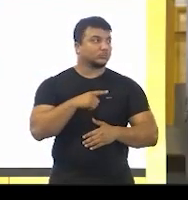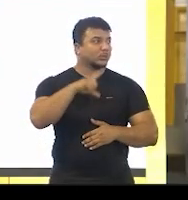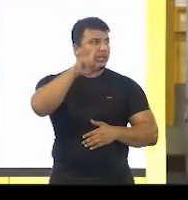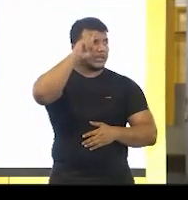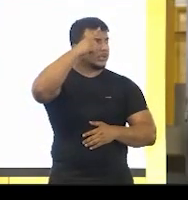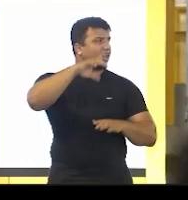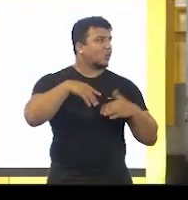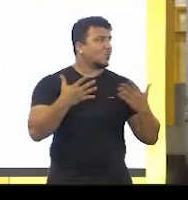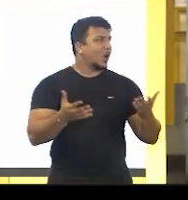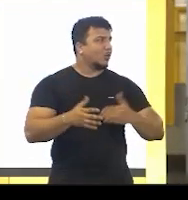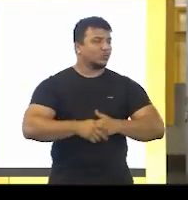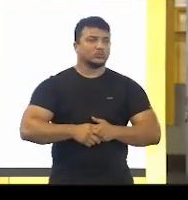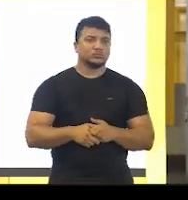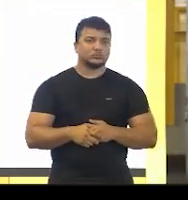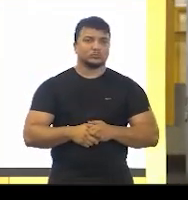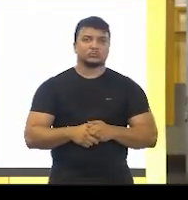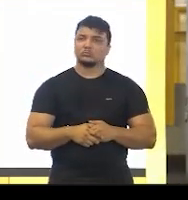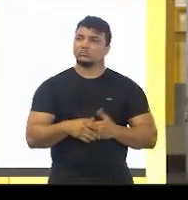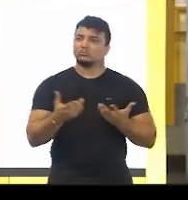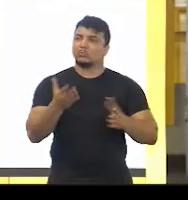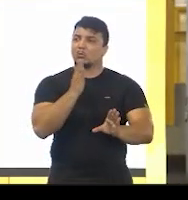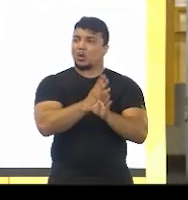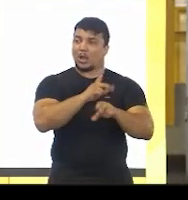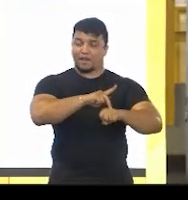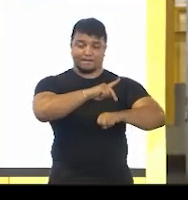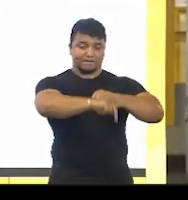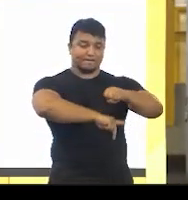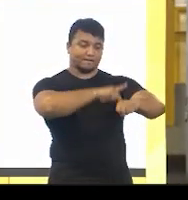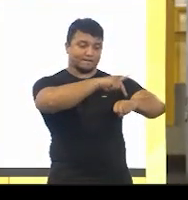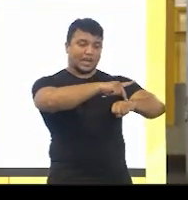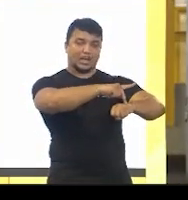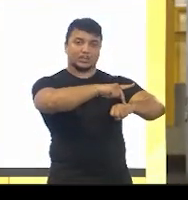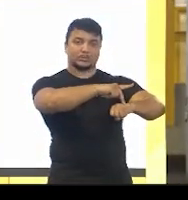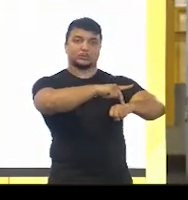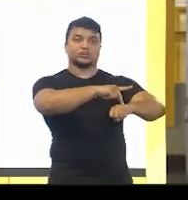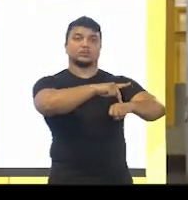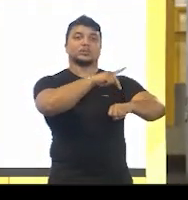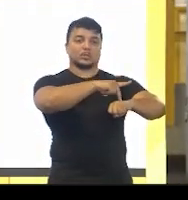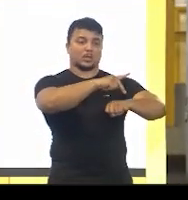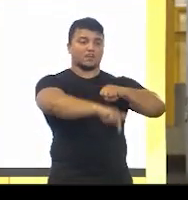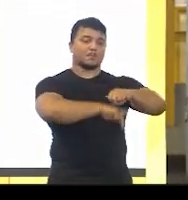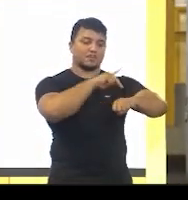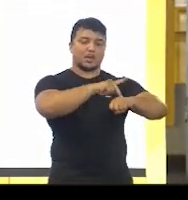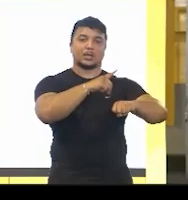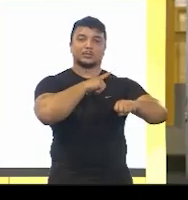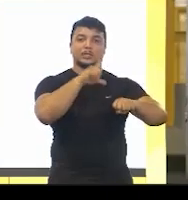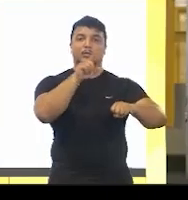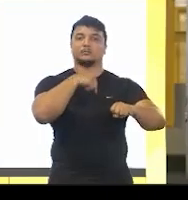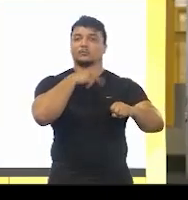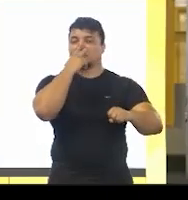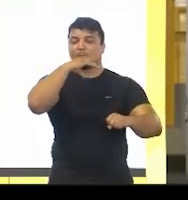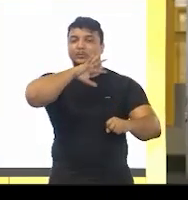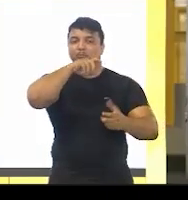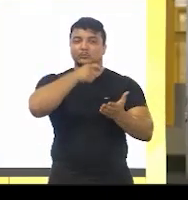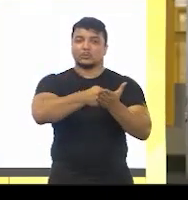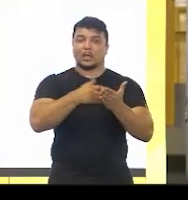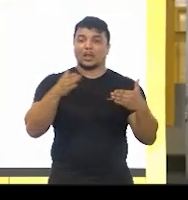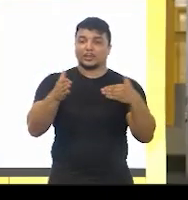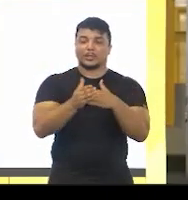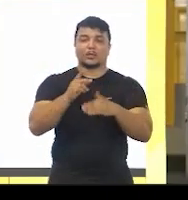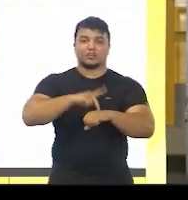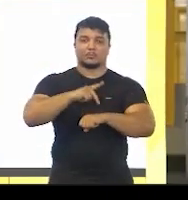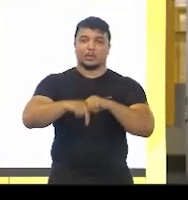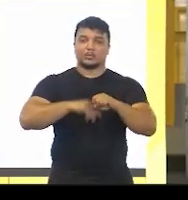da zona de livre comércio? Os países, eles vão zerando as tarifas alfandegárias até